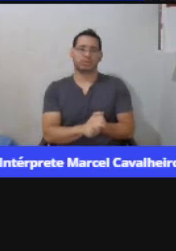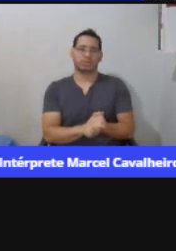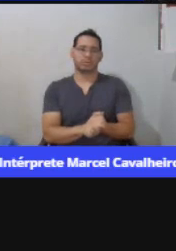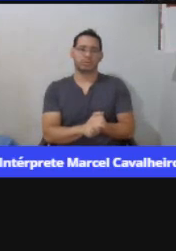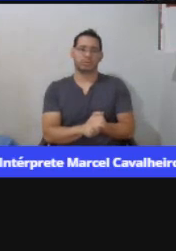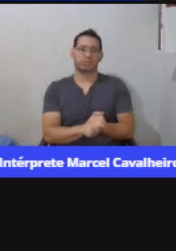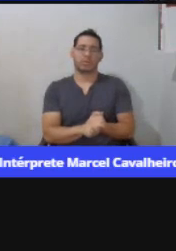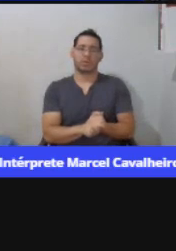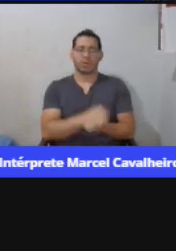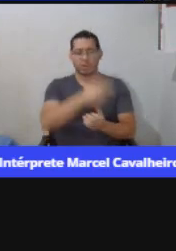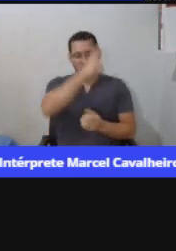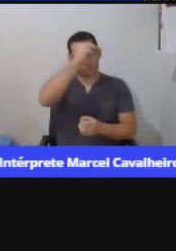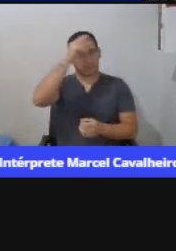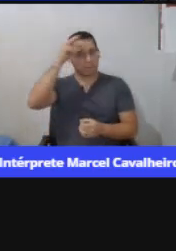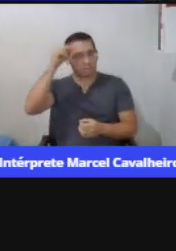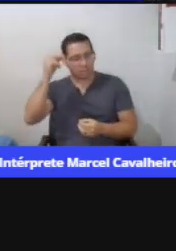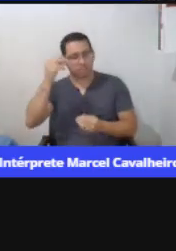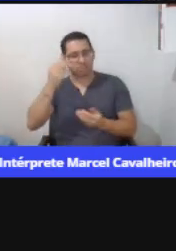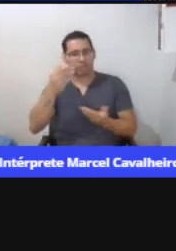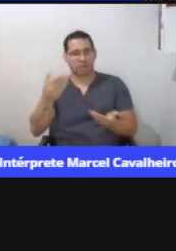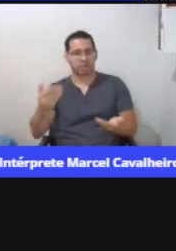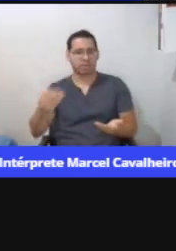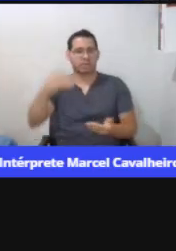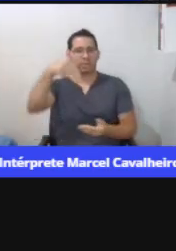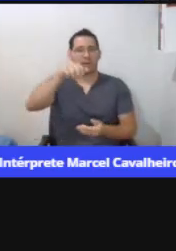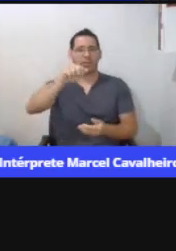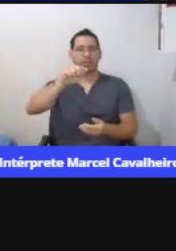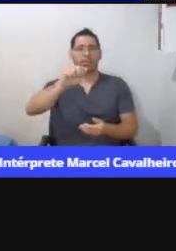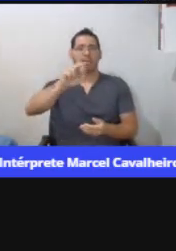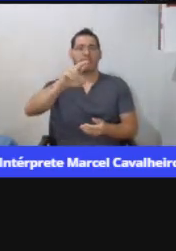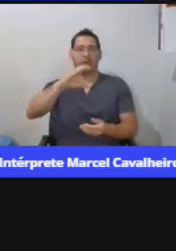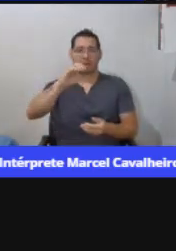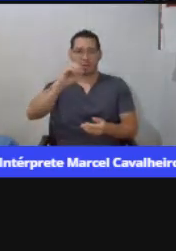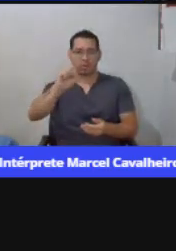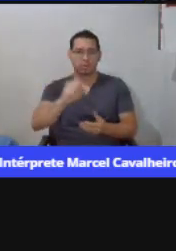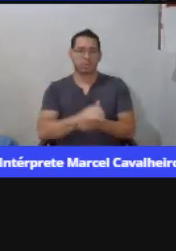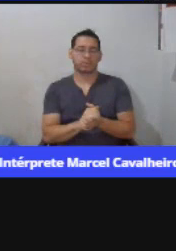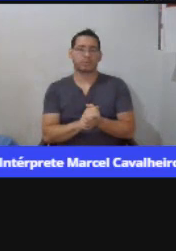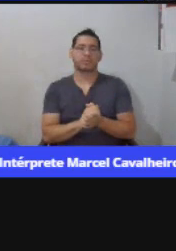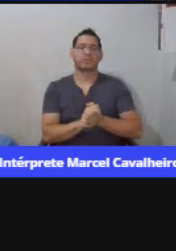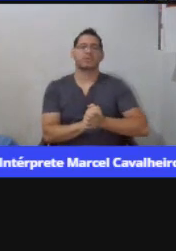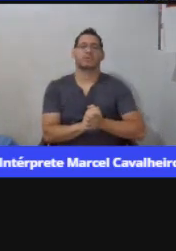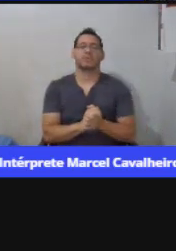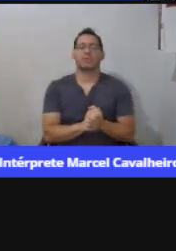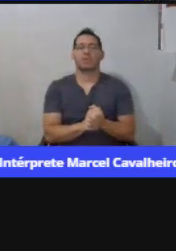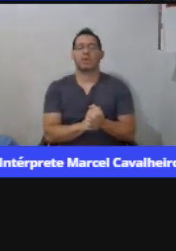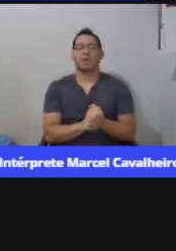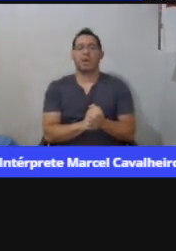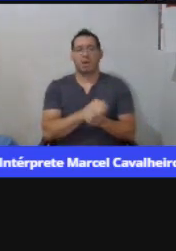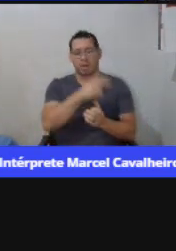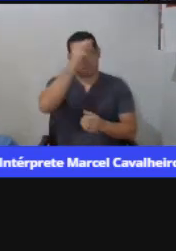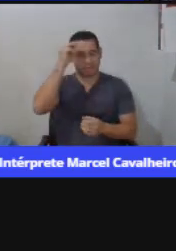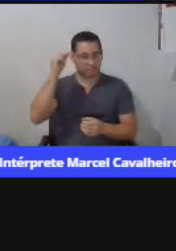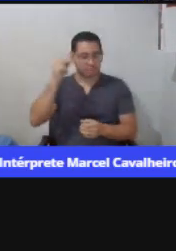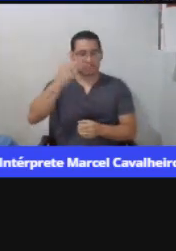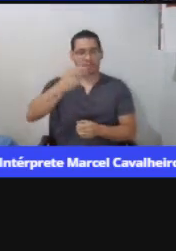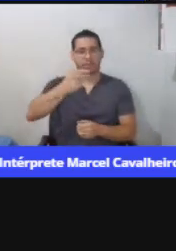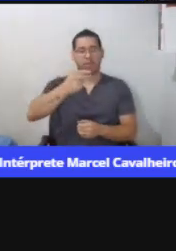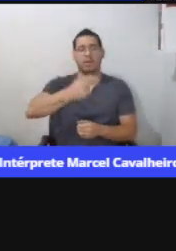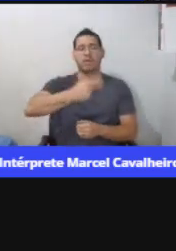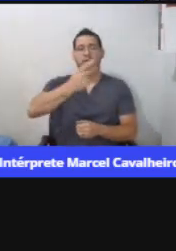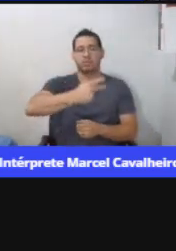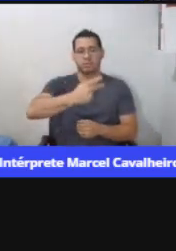nosso prefeito municipal, Marcos Marcelo Trade, a nossa vice-prefeita Adriana Lopes, a nossa